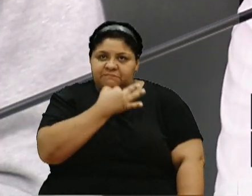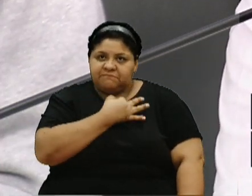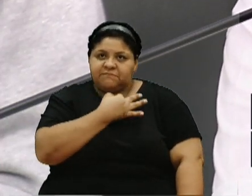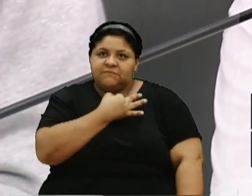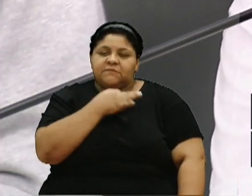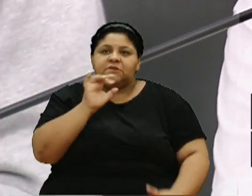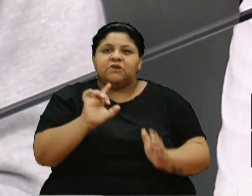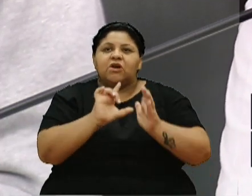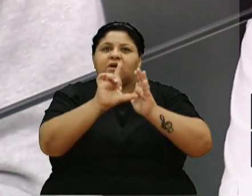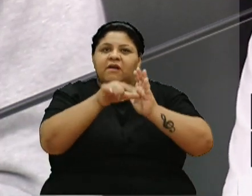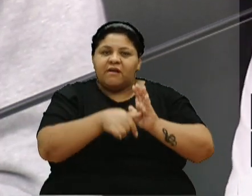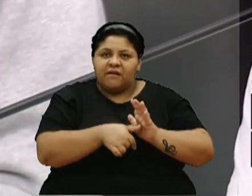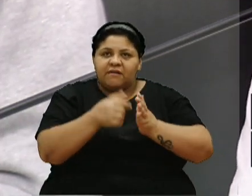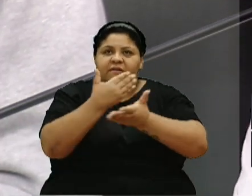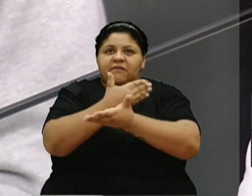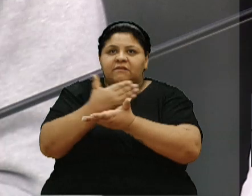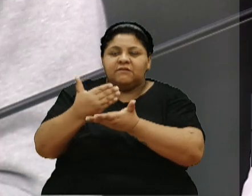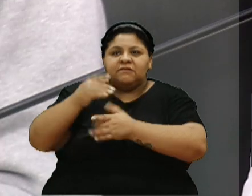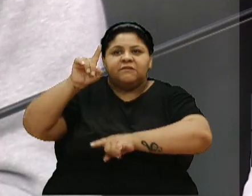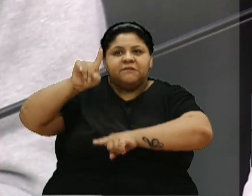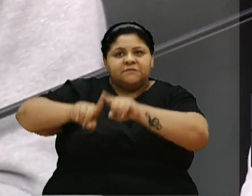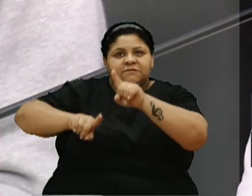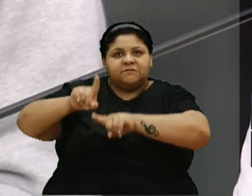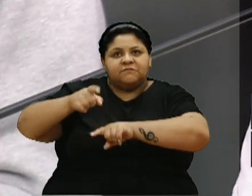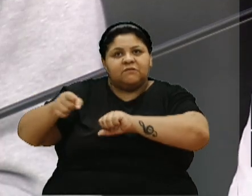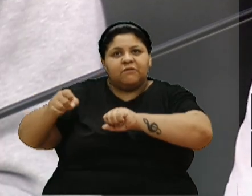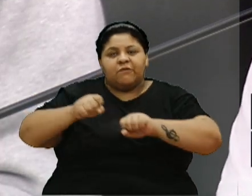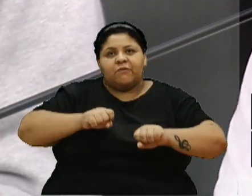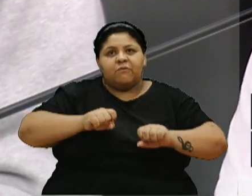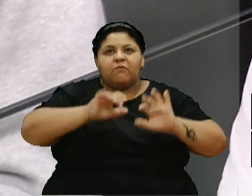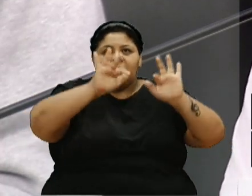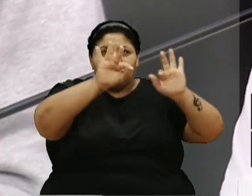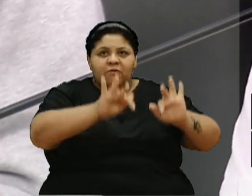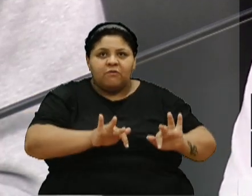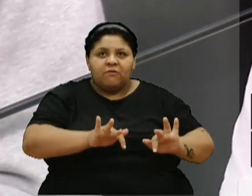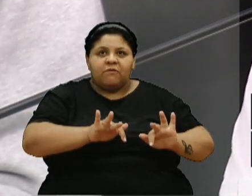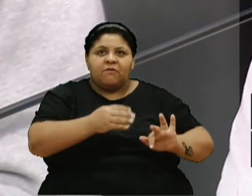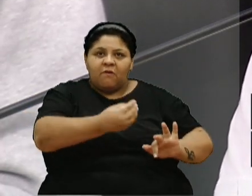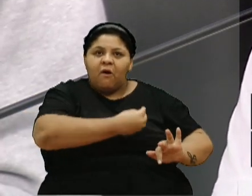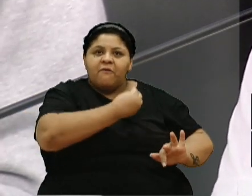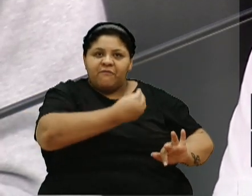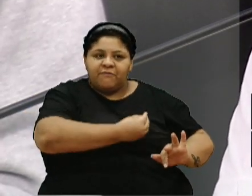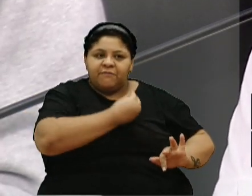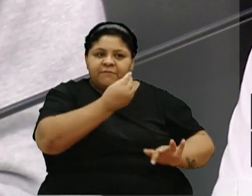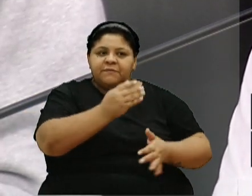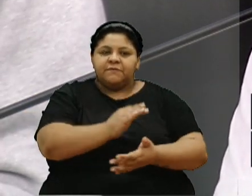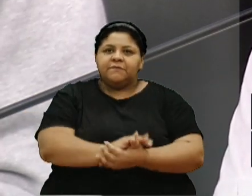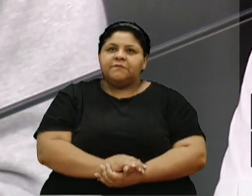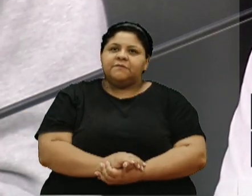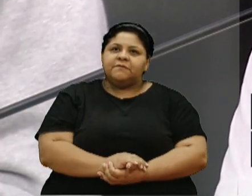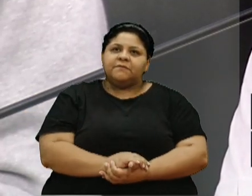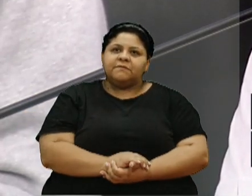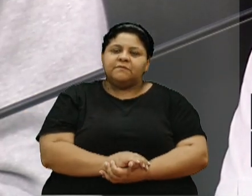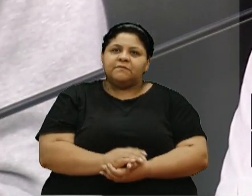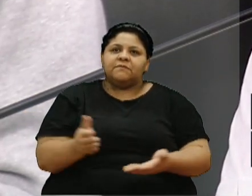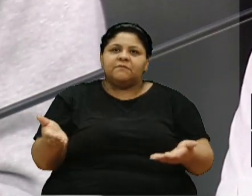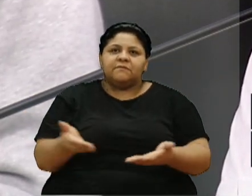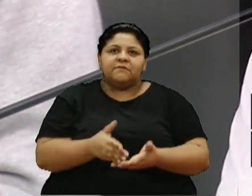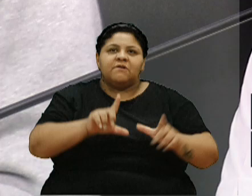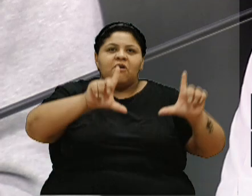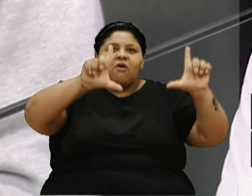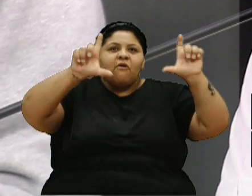daí depois que a gente inicia essa atividade, a gente pode encerrar aqui a transmissão também, né? Vamos fazer uma